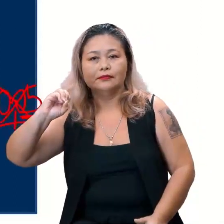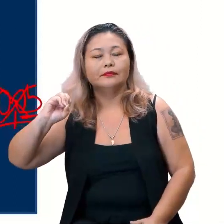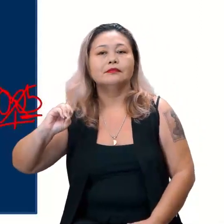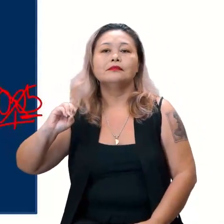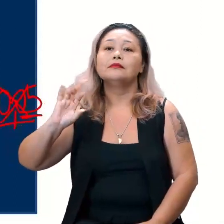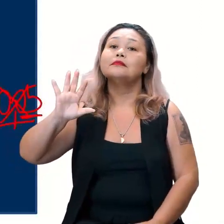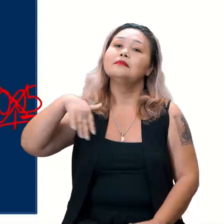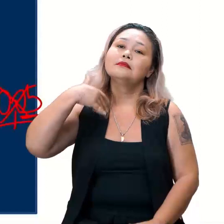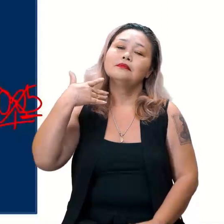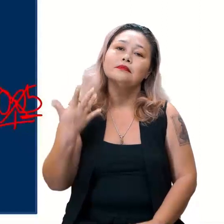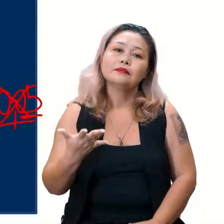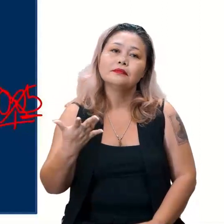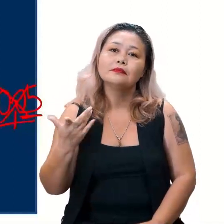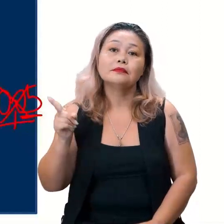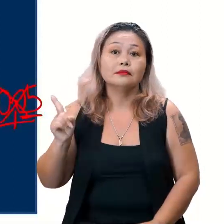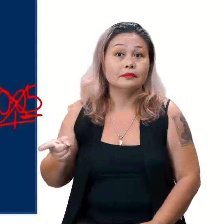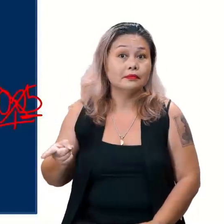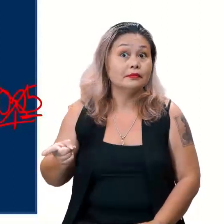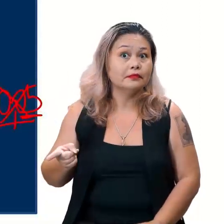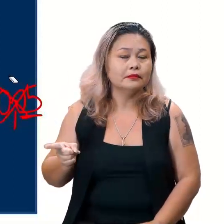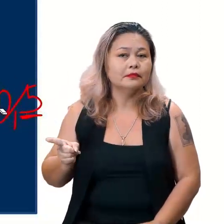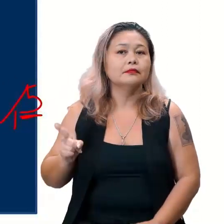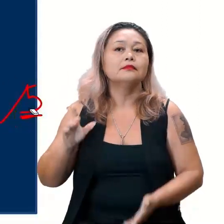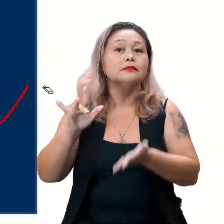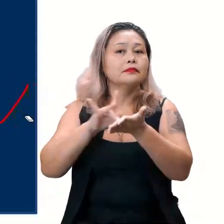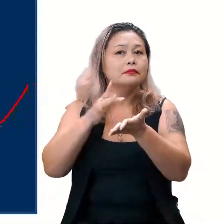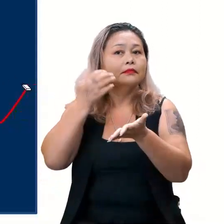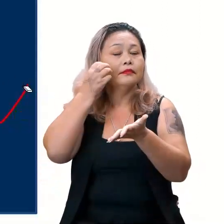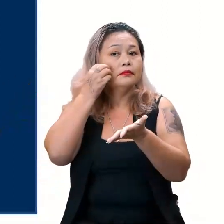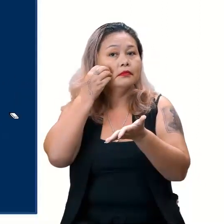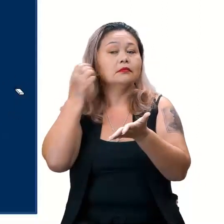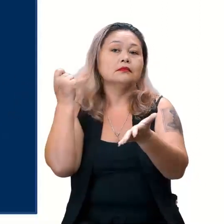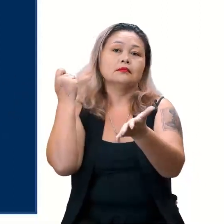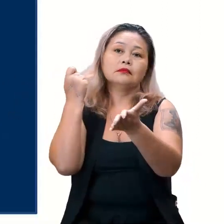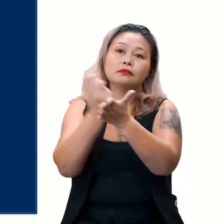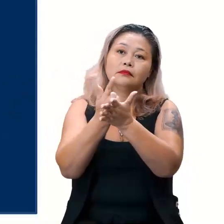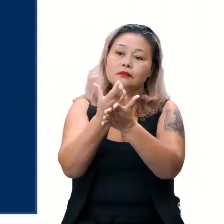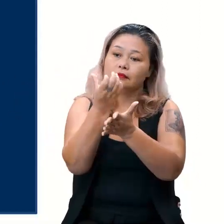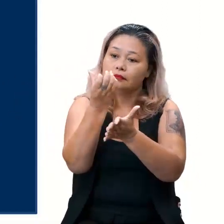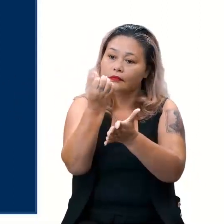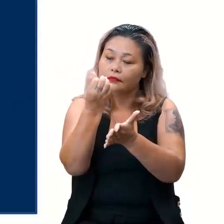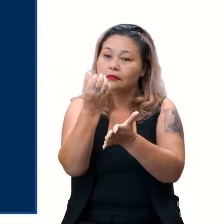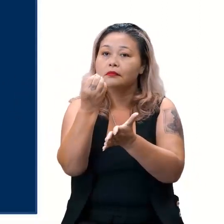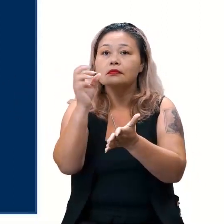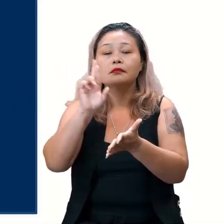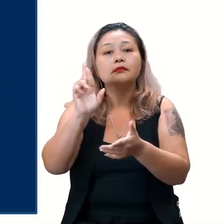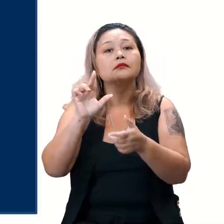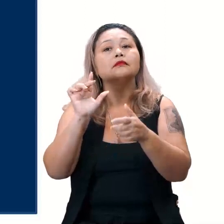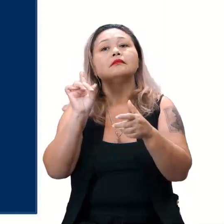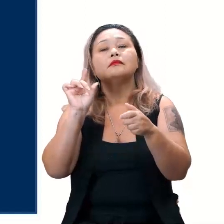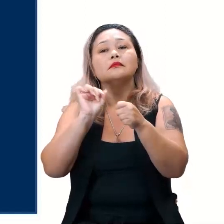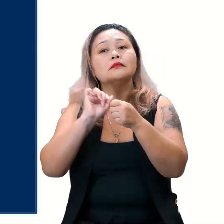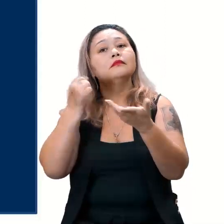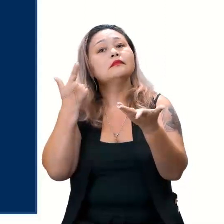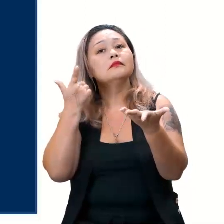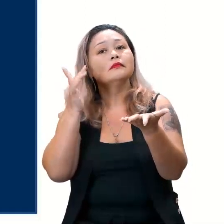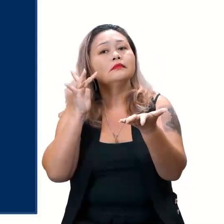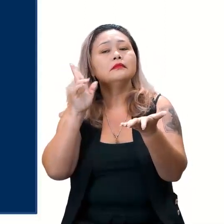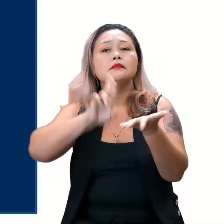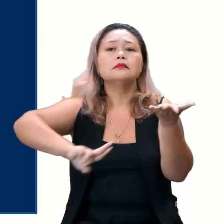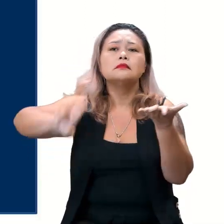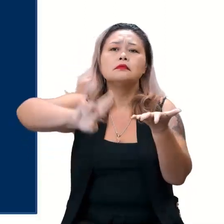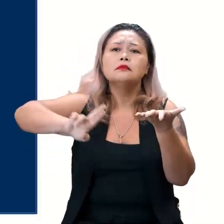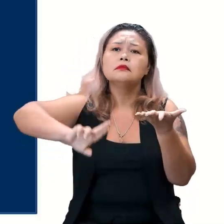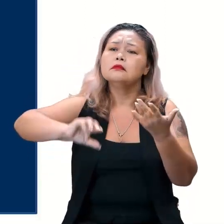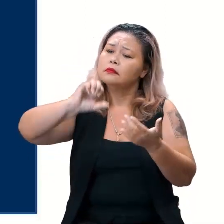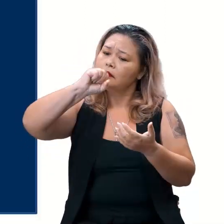seja, nesse plano de celular, para você pagar R$60 no mês, você tem que gastar 800